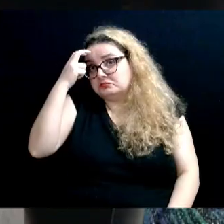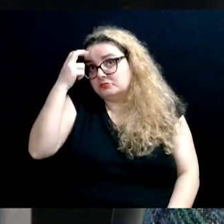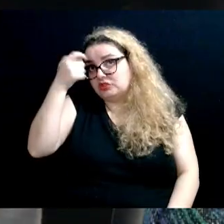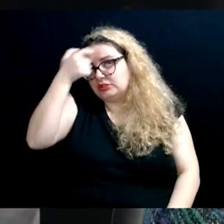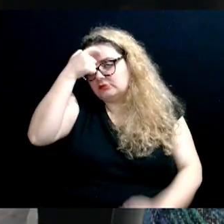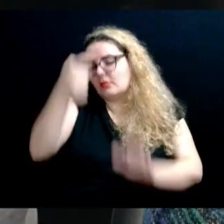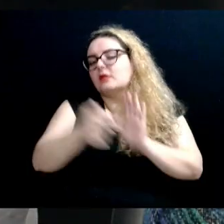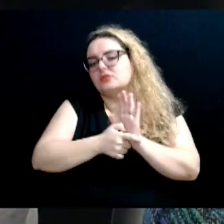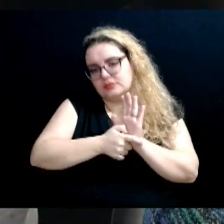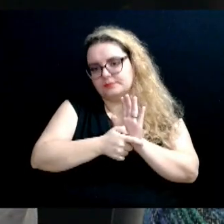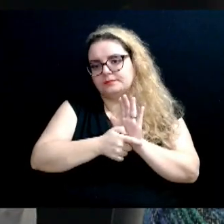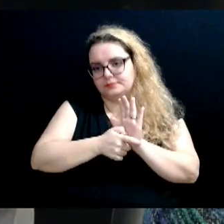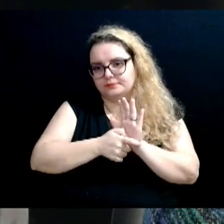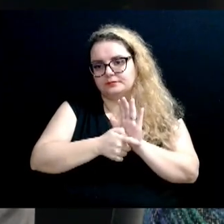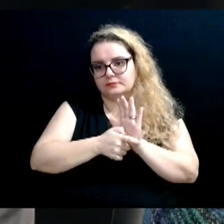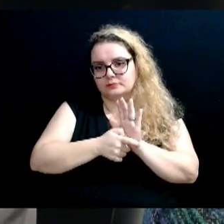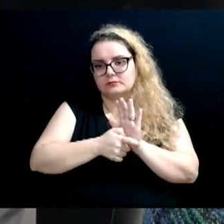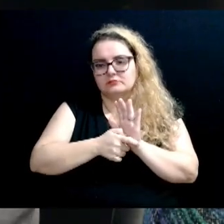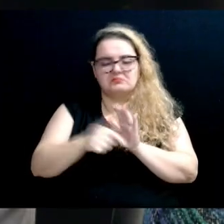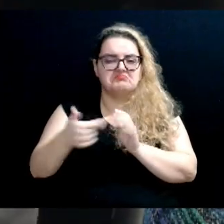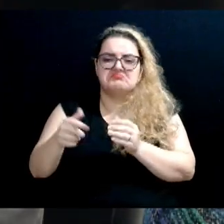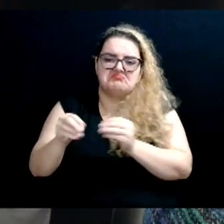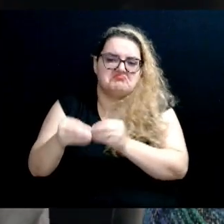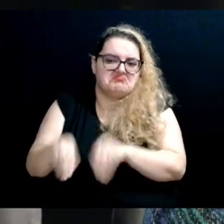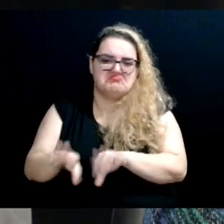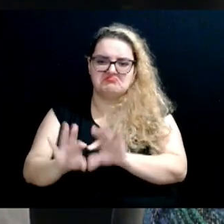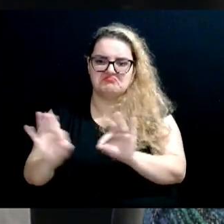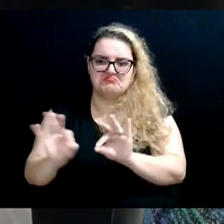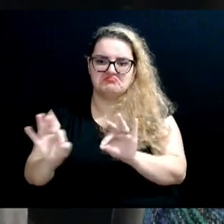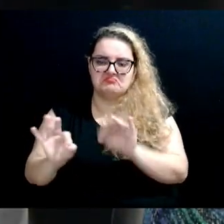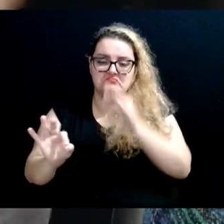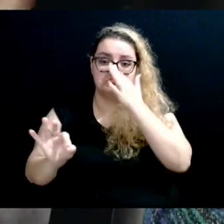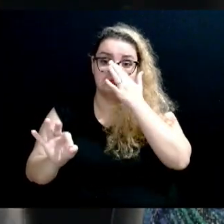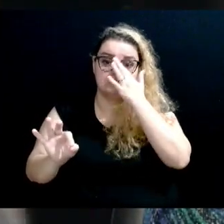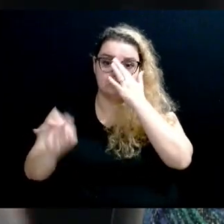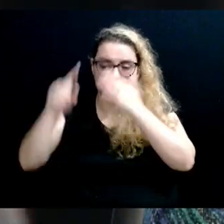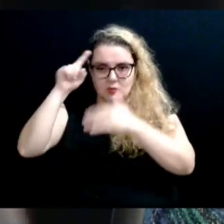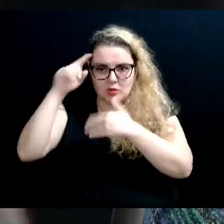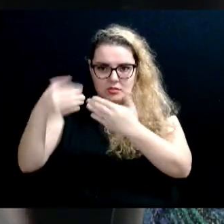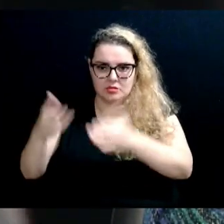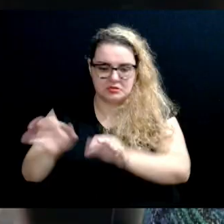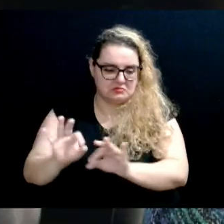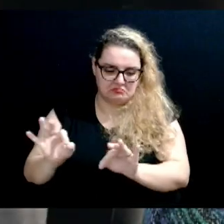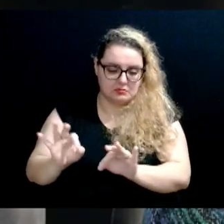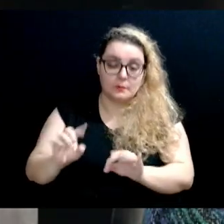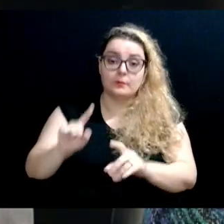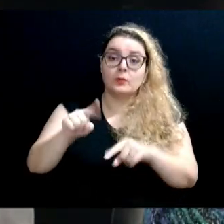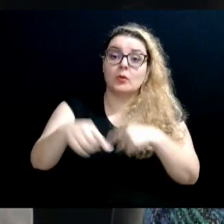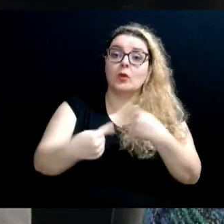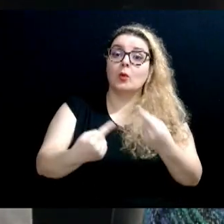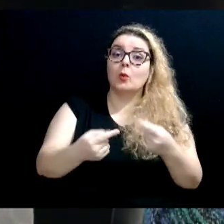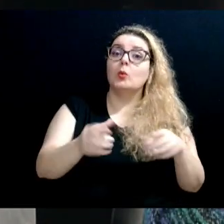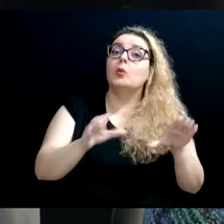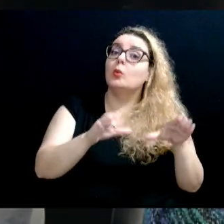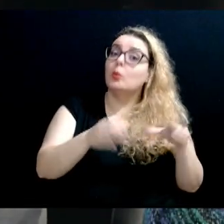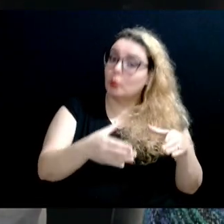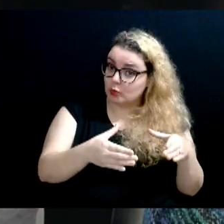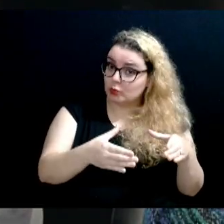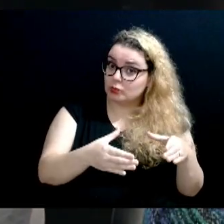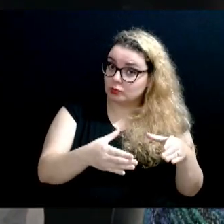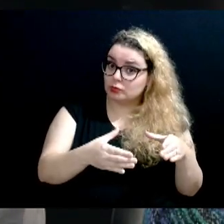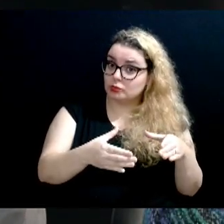sem nenhum prejuízo para o teu dia a dia. Existe um outro grupo de tarefas, que são tarefas que te